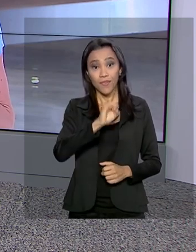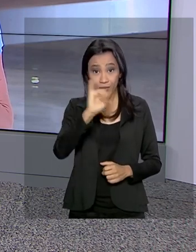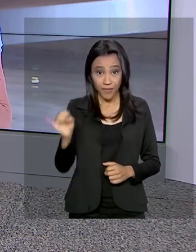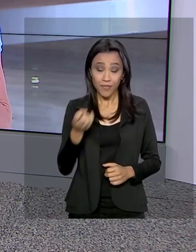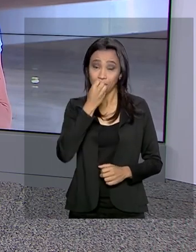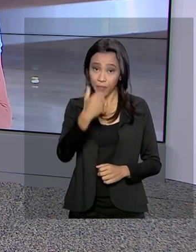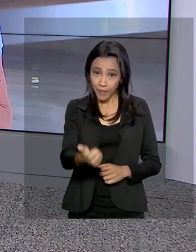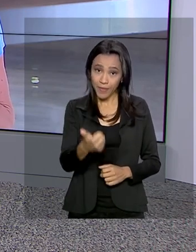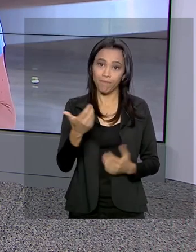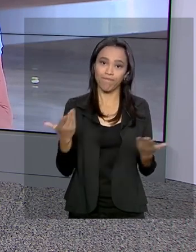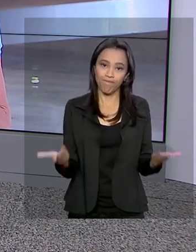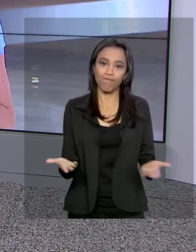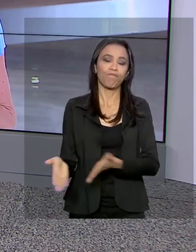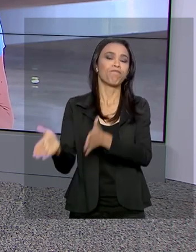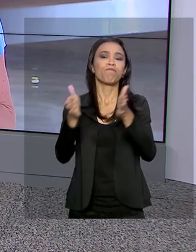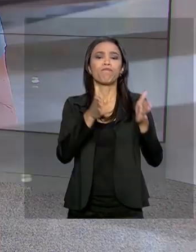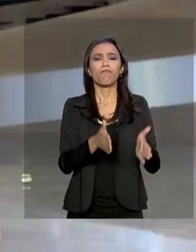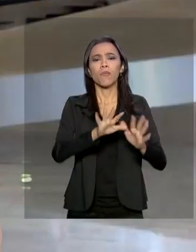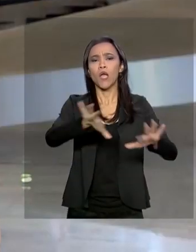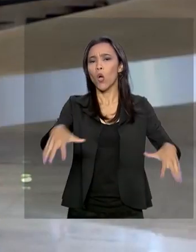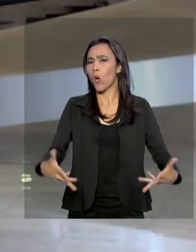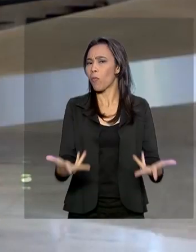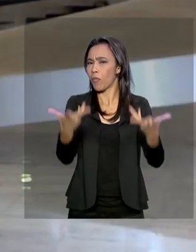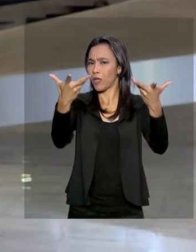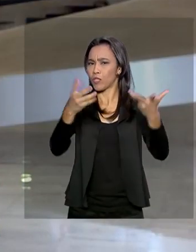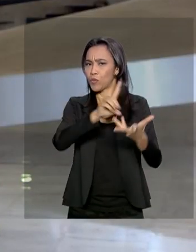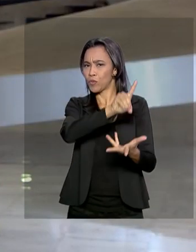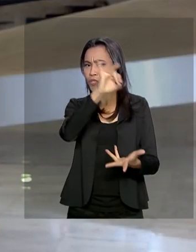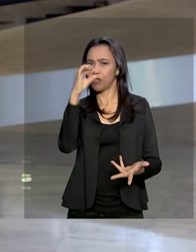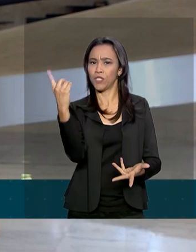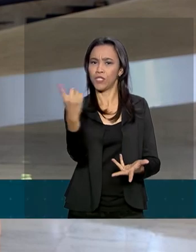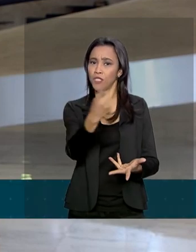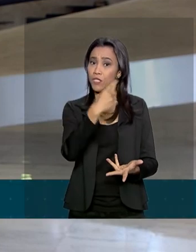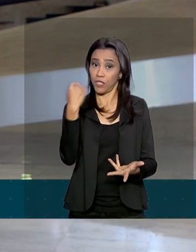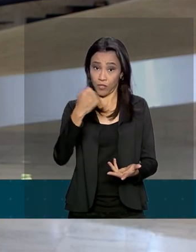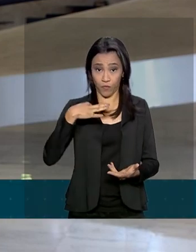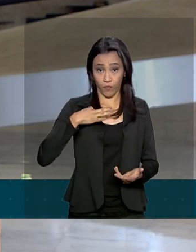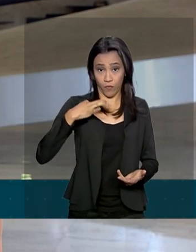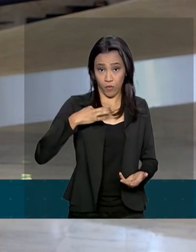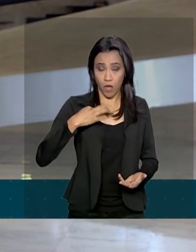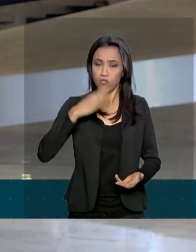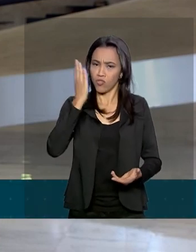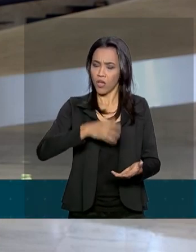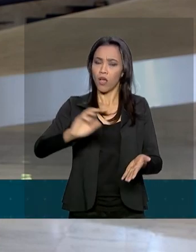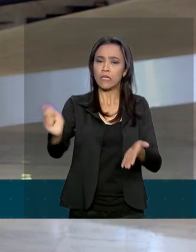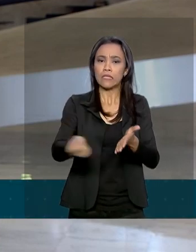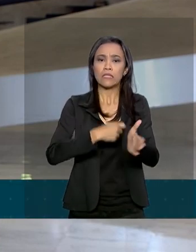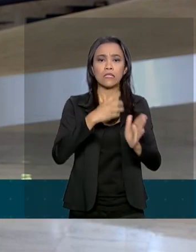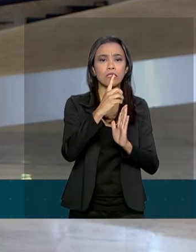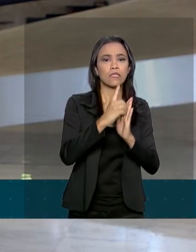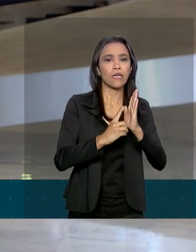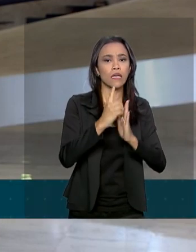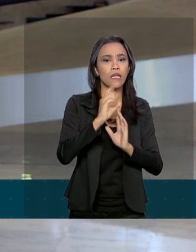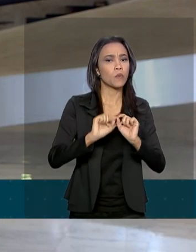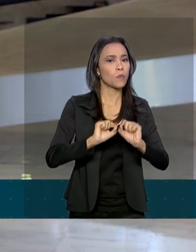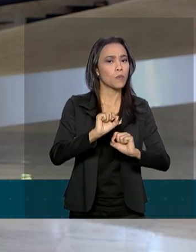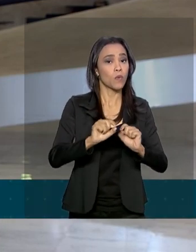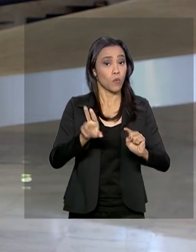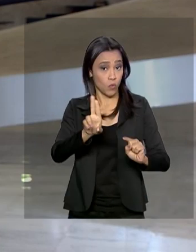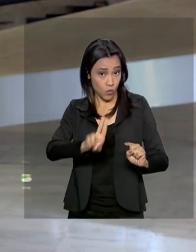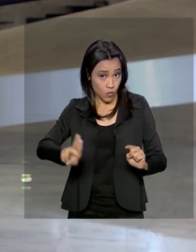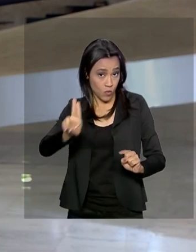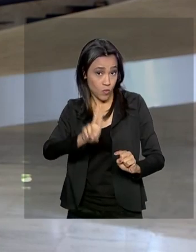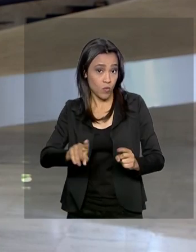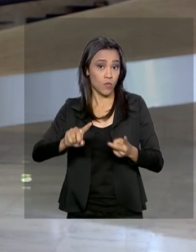tudo bem? Olha, na comemoração do dia do voluntário aqui no Palácio do Planalto, foi assinado um decreto que prevê o uso de licença